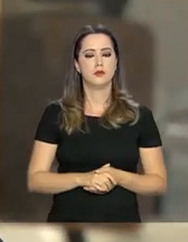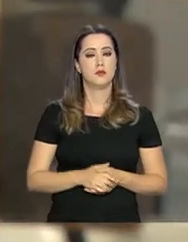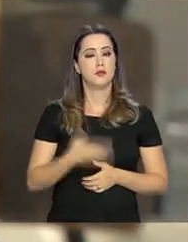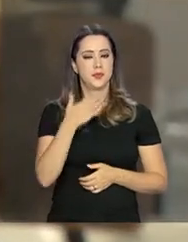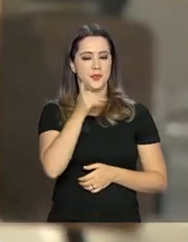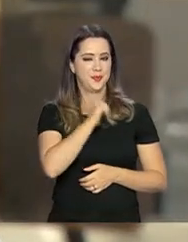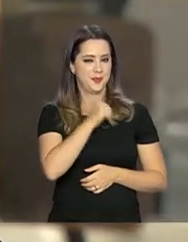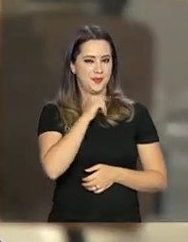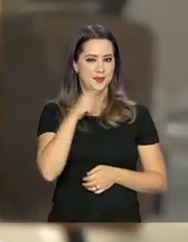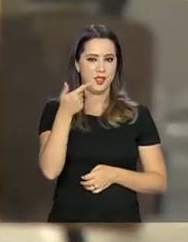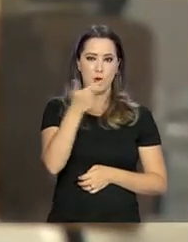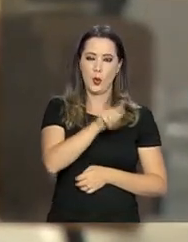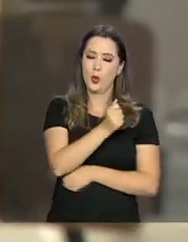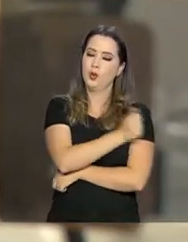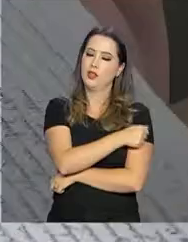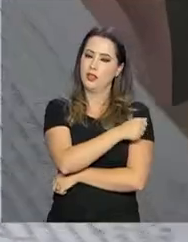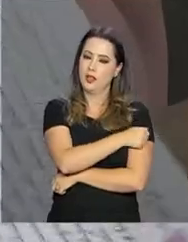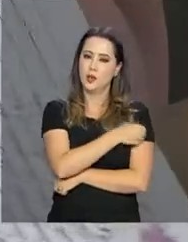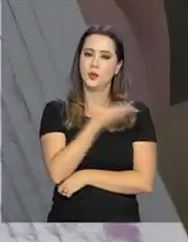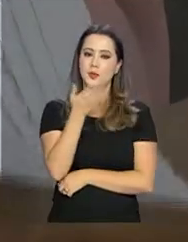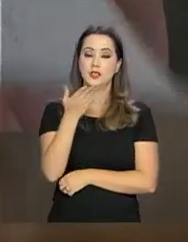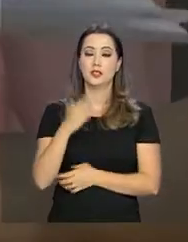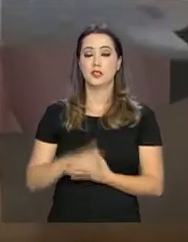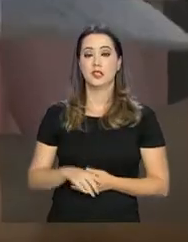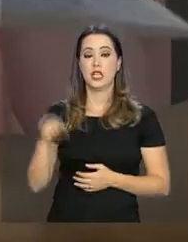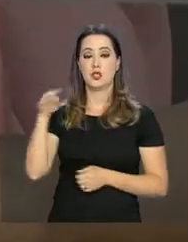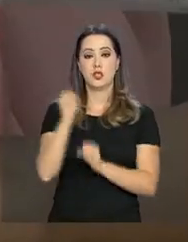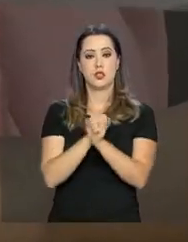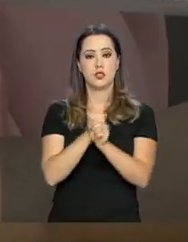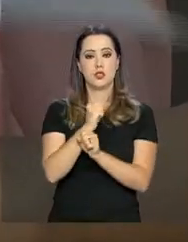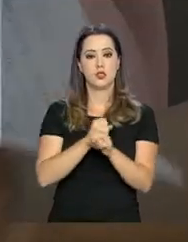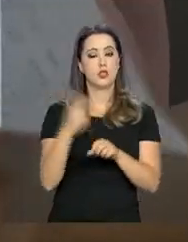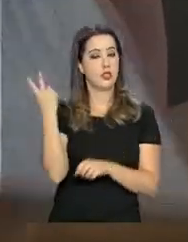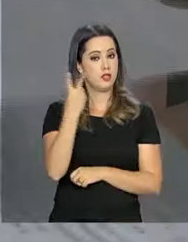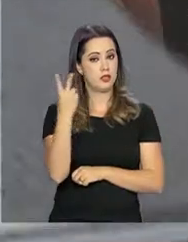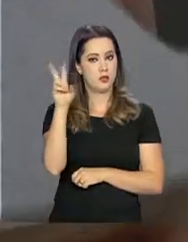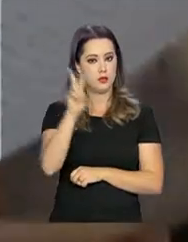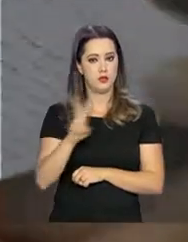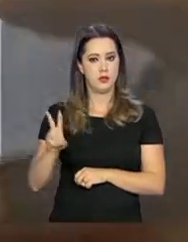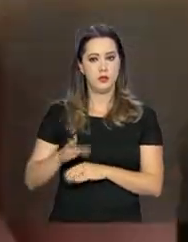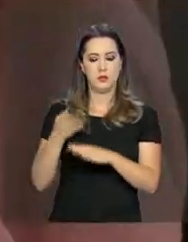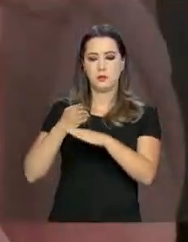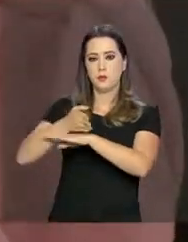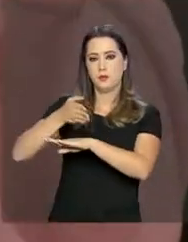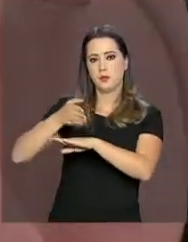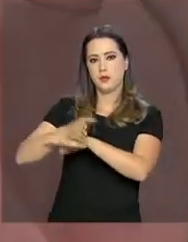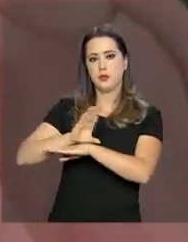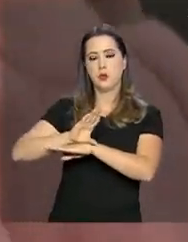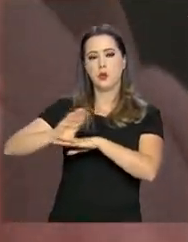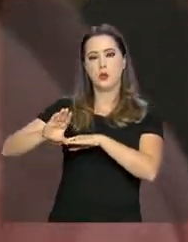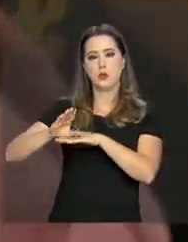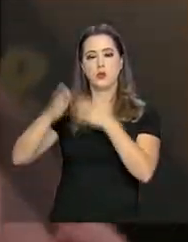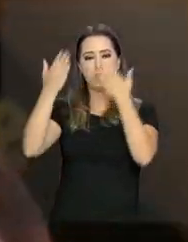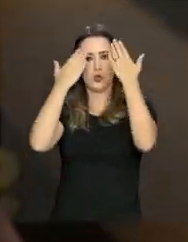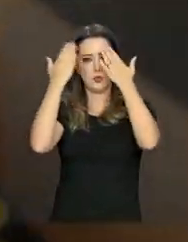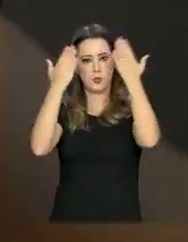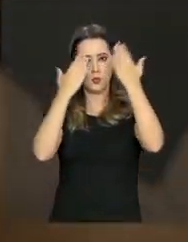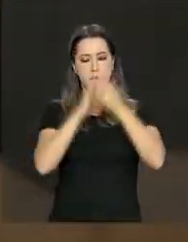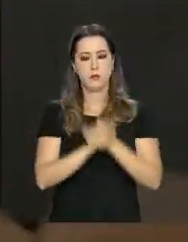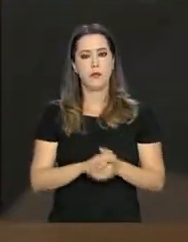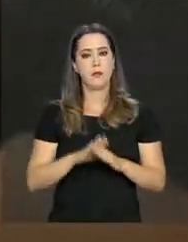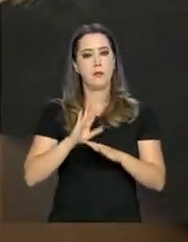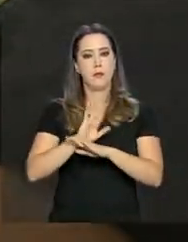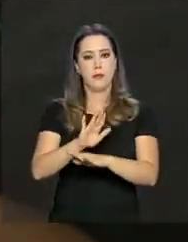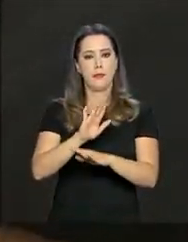é mais uma aluna do vestibular cidadão. Este ano será a segunda tentativa de ingressar no curso de psicologia. Com